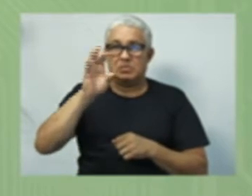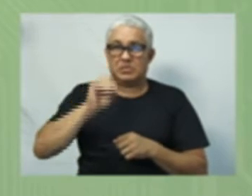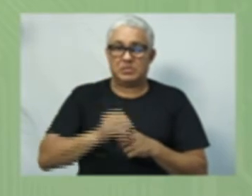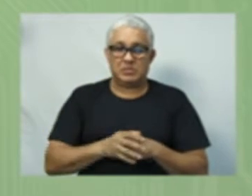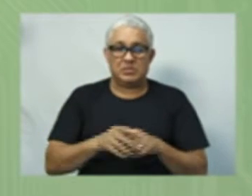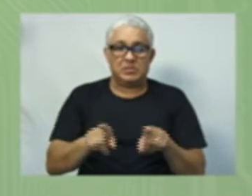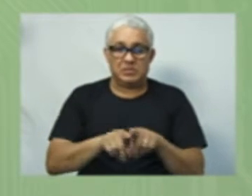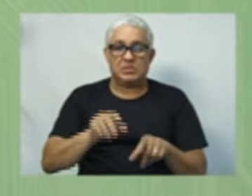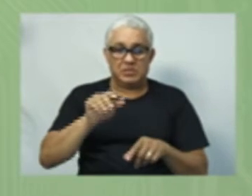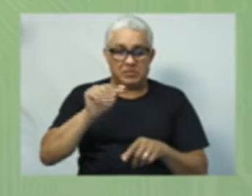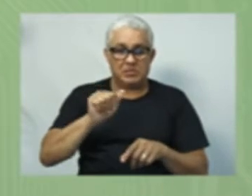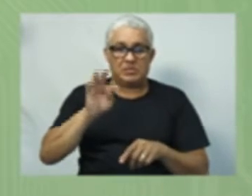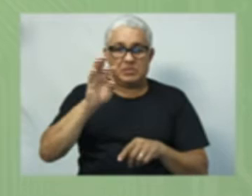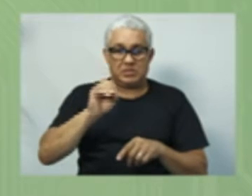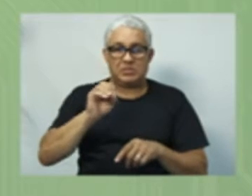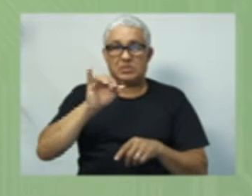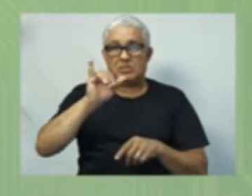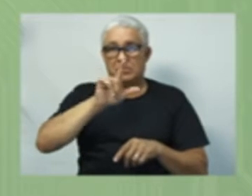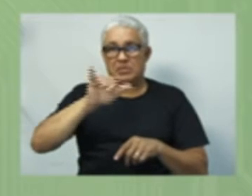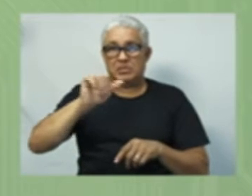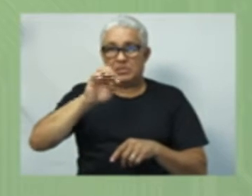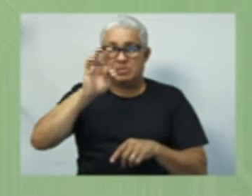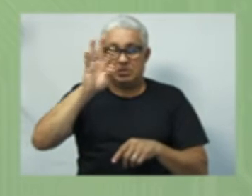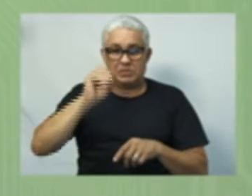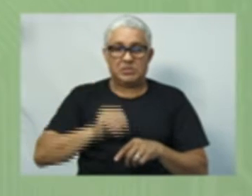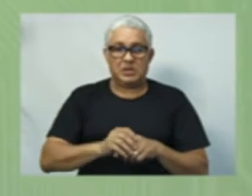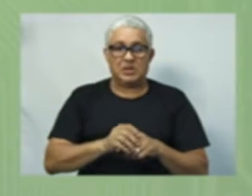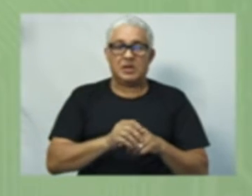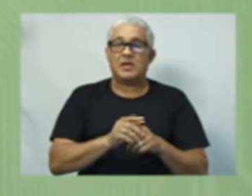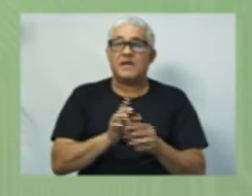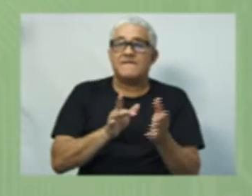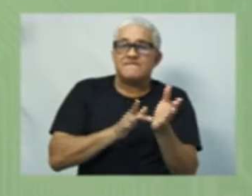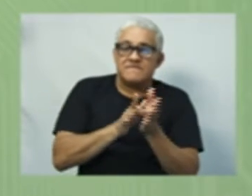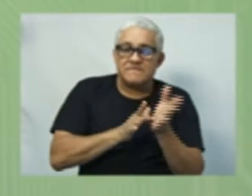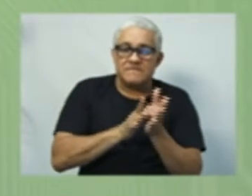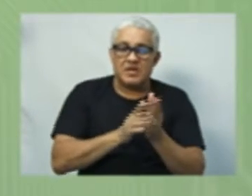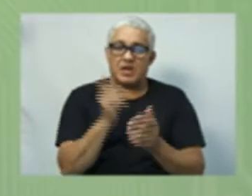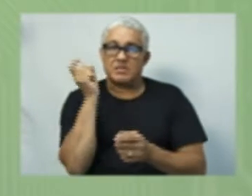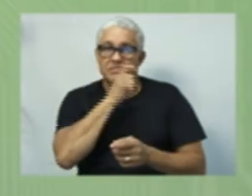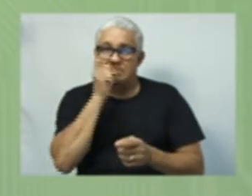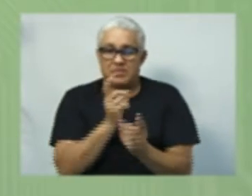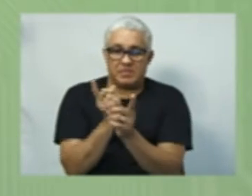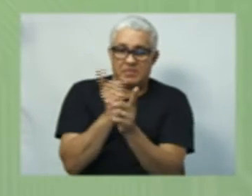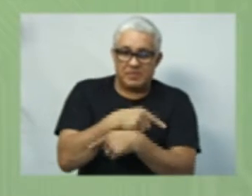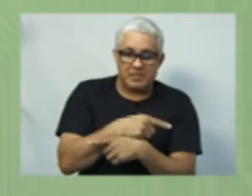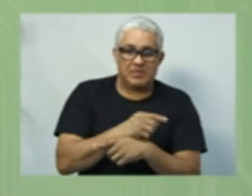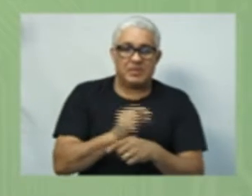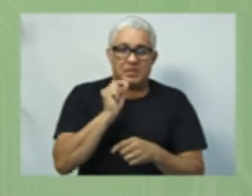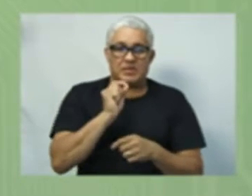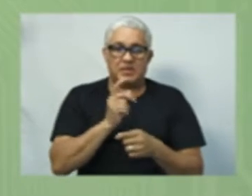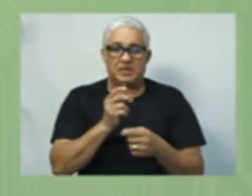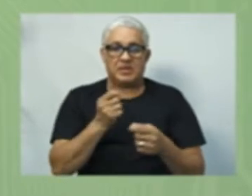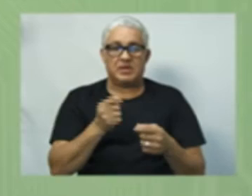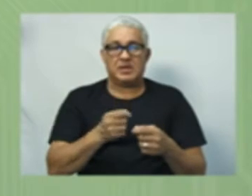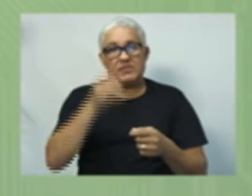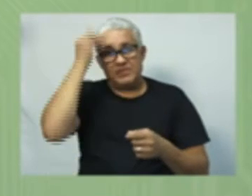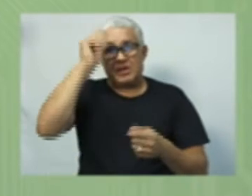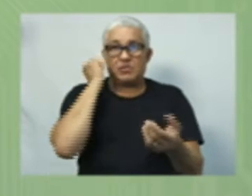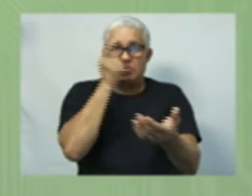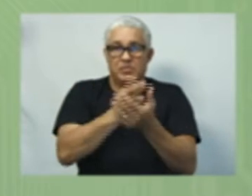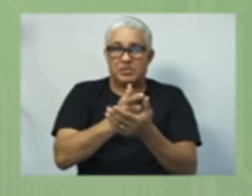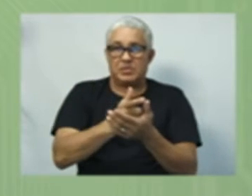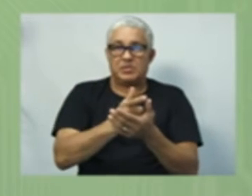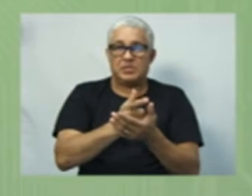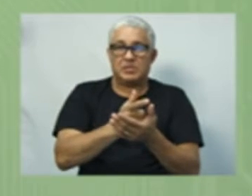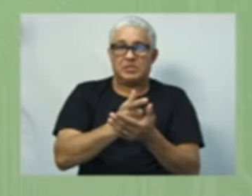ilícito, simular, fingir, negócios ou atos que não foram praticados para encobrir o verdadeiro negócio. Abuso da